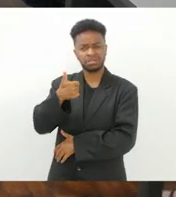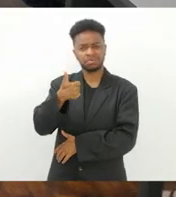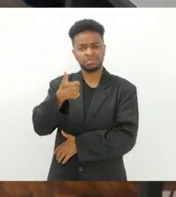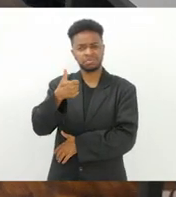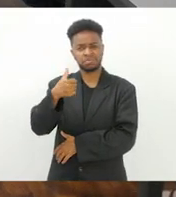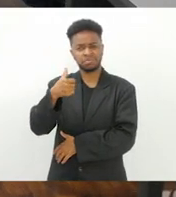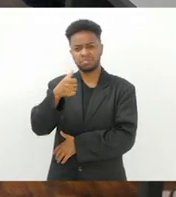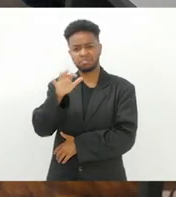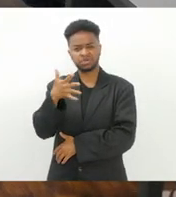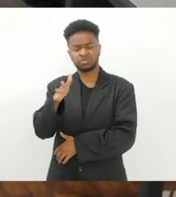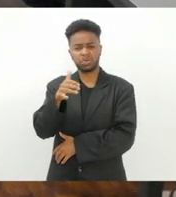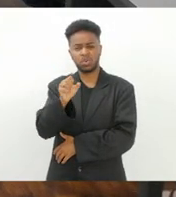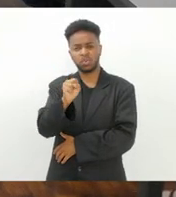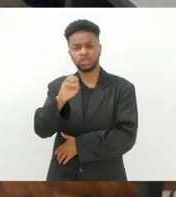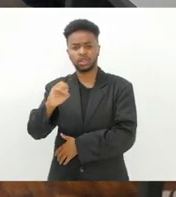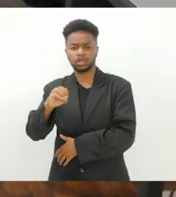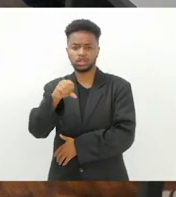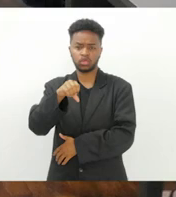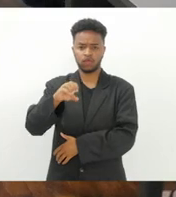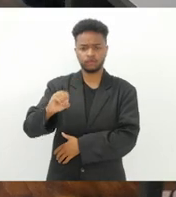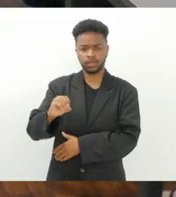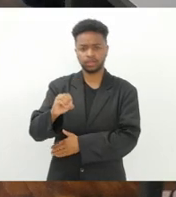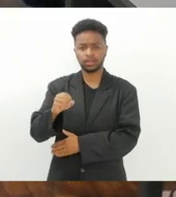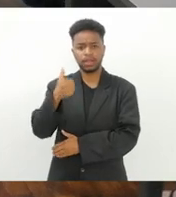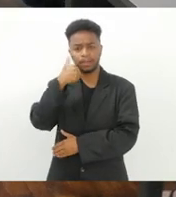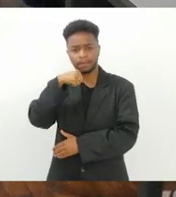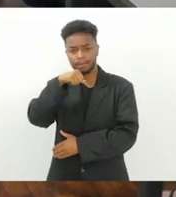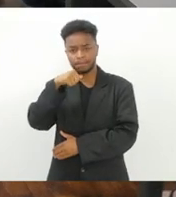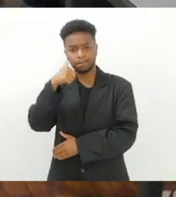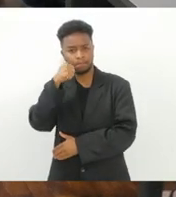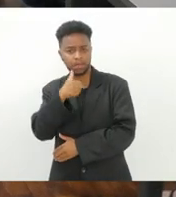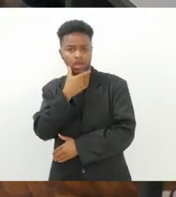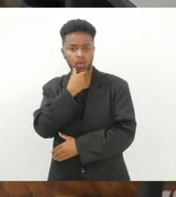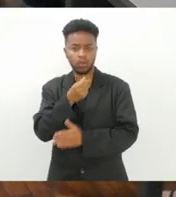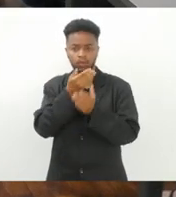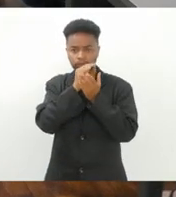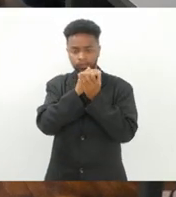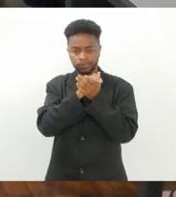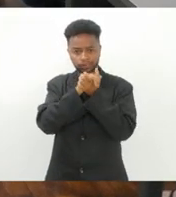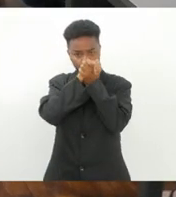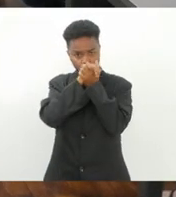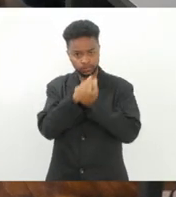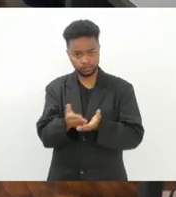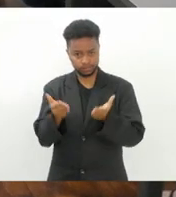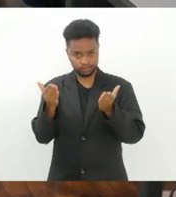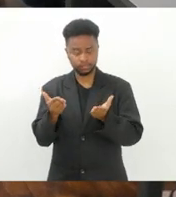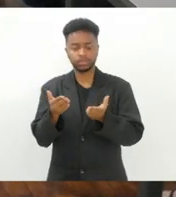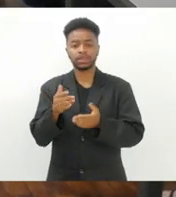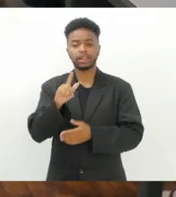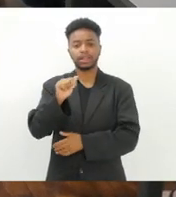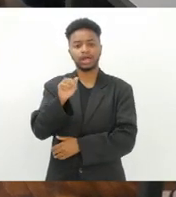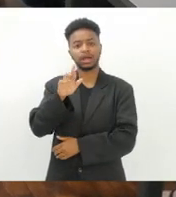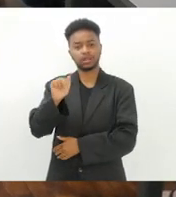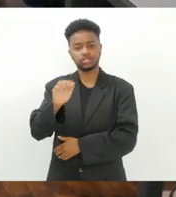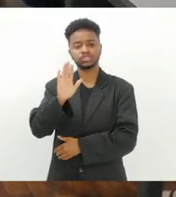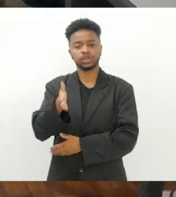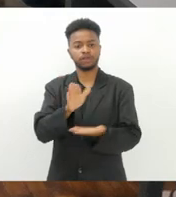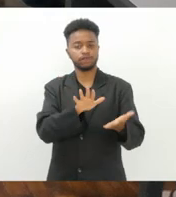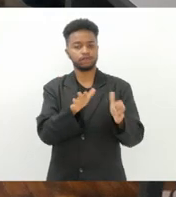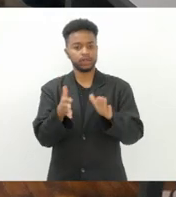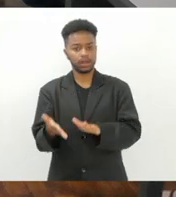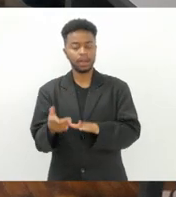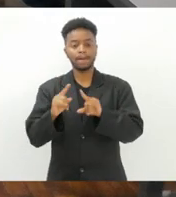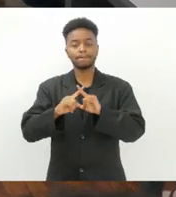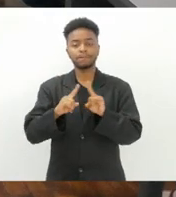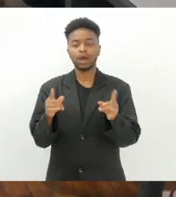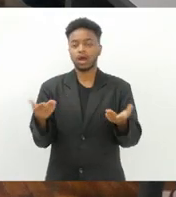mães de santos, junto com a Lara, que é uma companheira nossa do mandato, que já está em outra dimensão, mas agora a